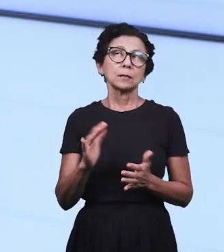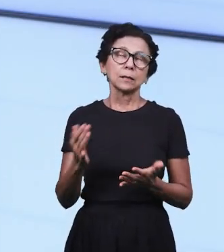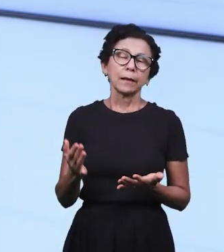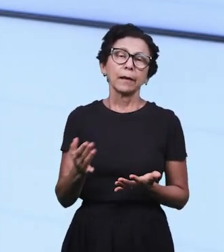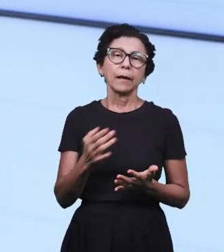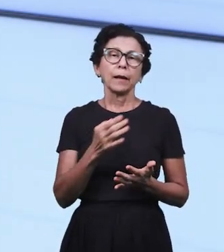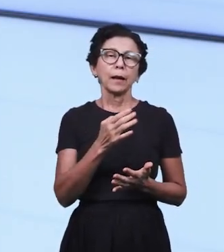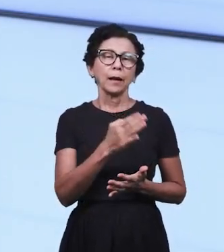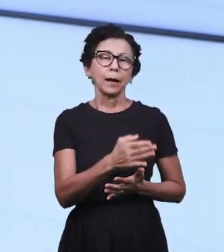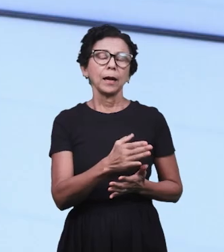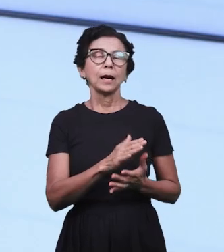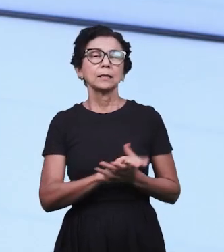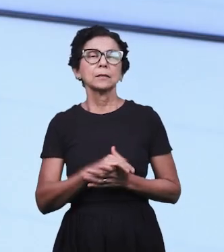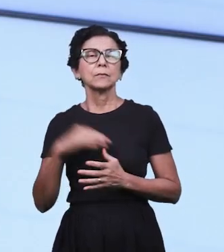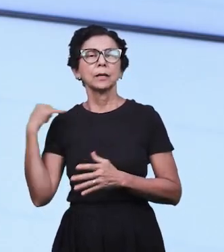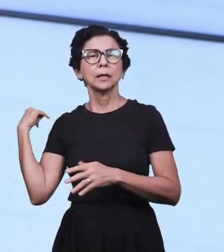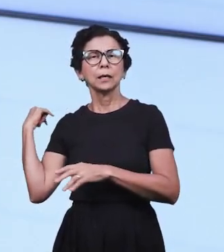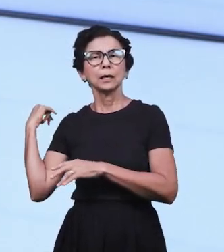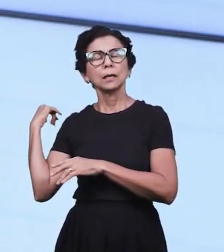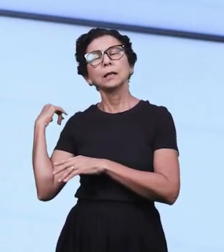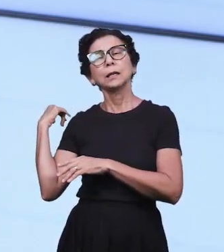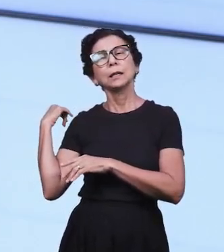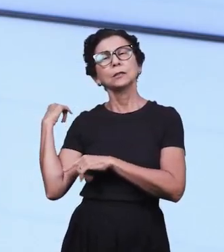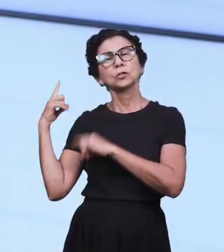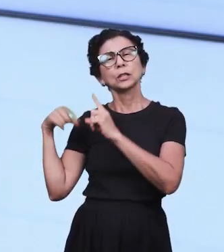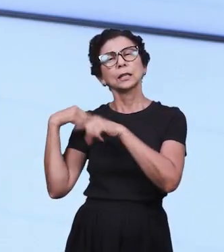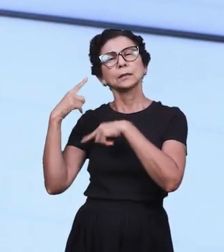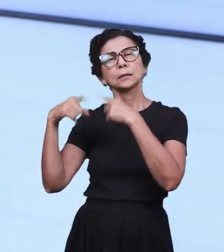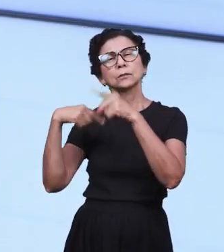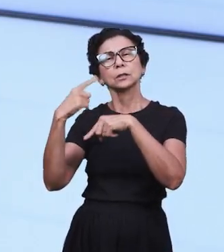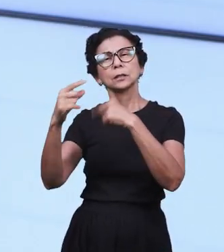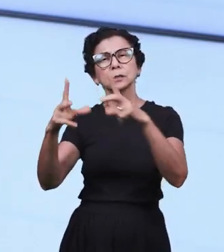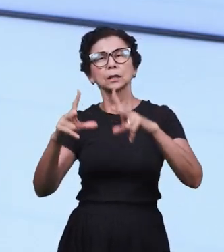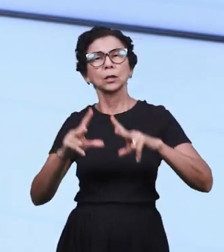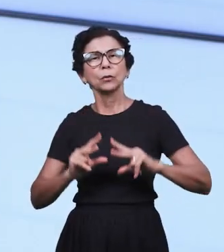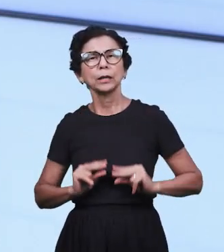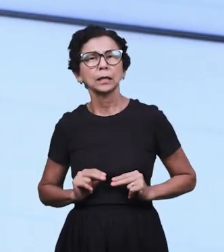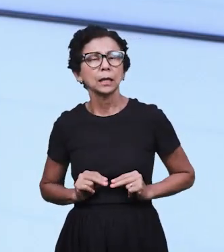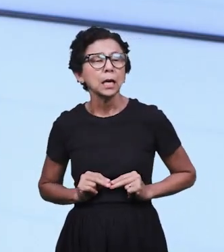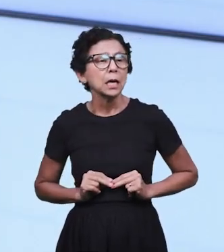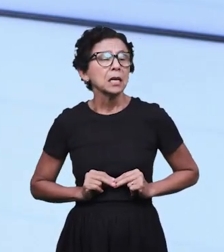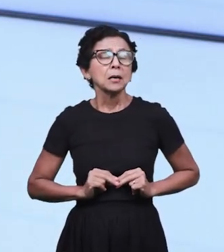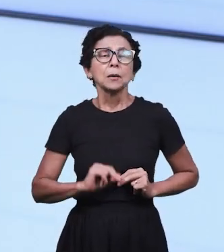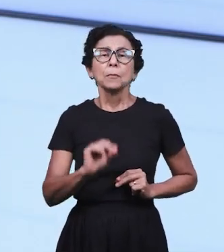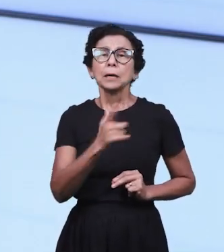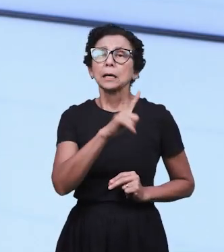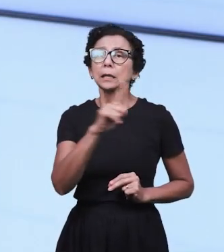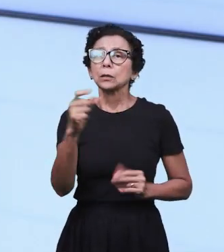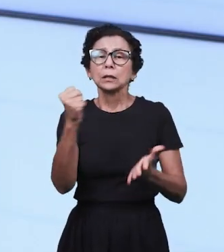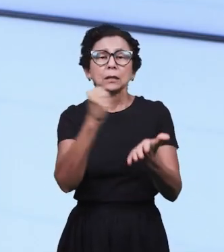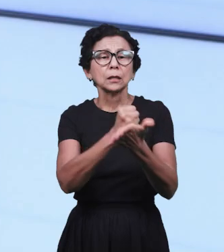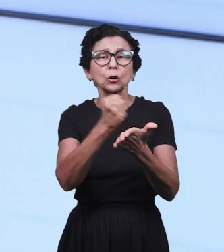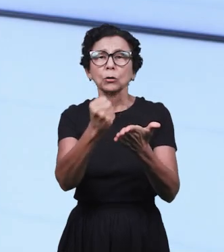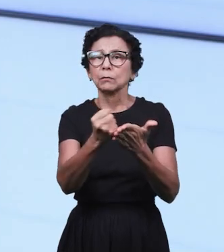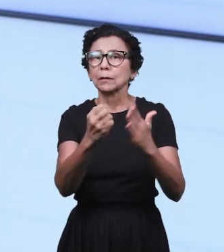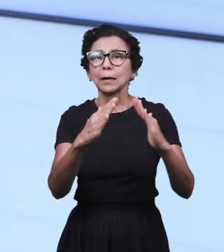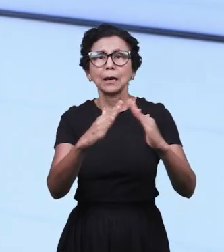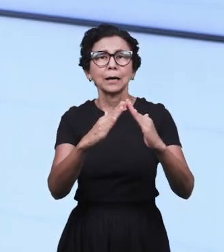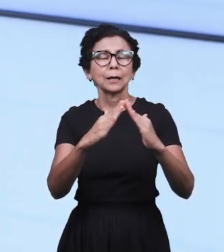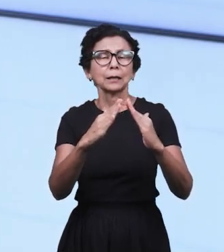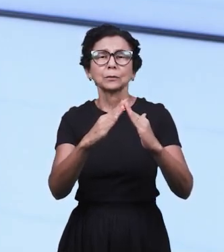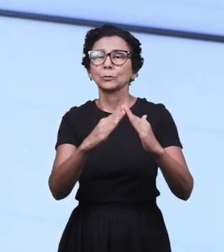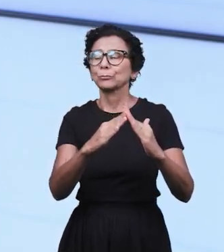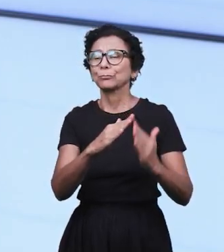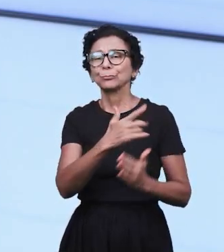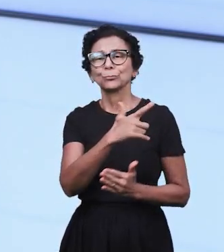sendo transmitido, mas isso não foi regularizado no cartório, não foi levado a registro, não foi feita a averbação dessas